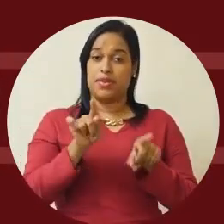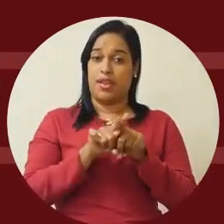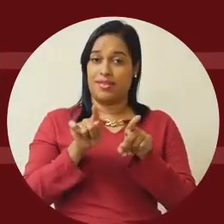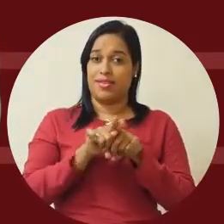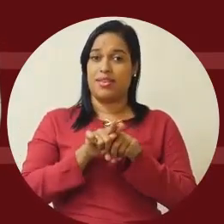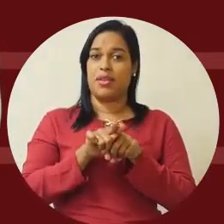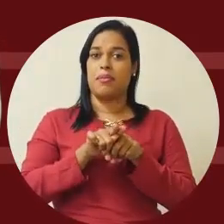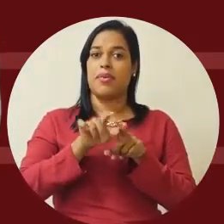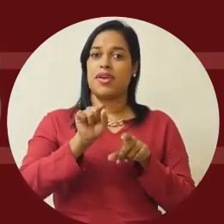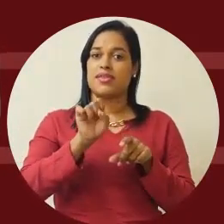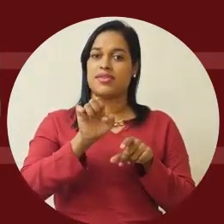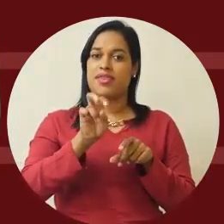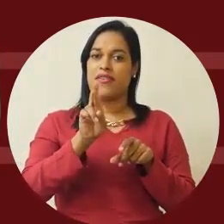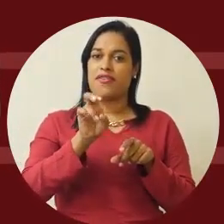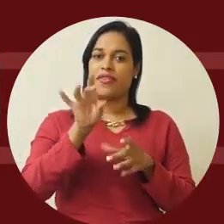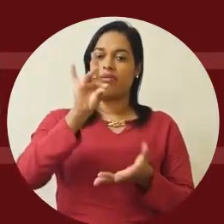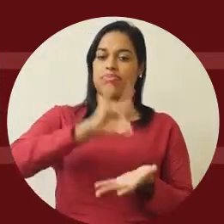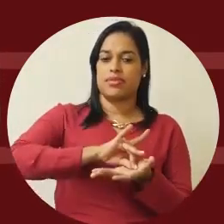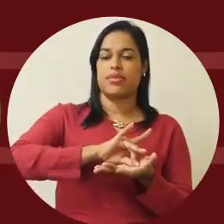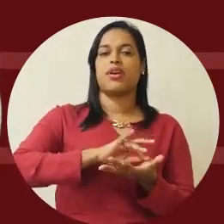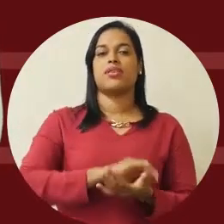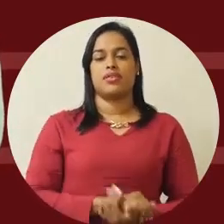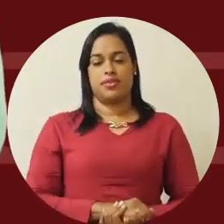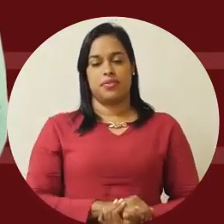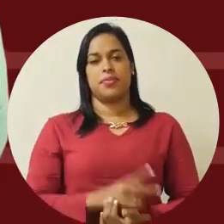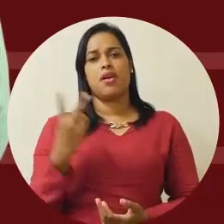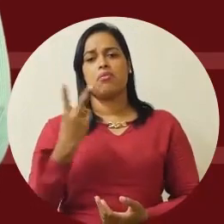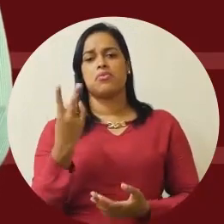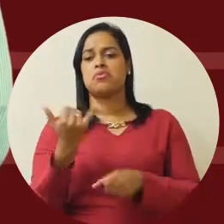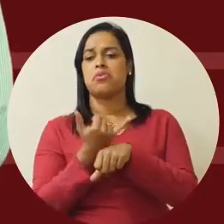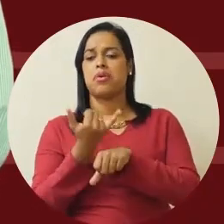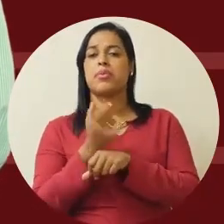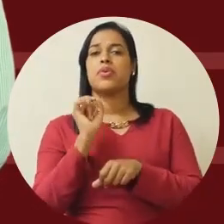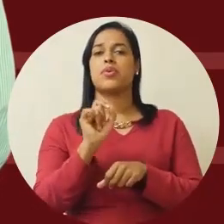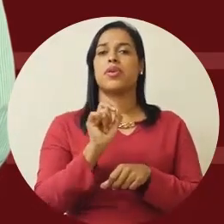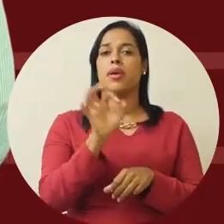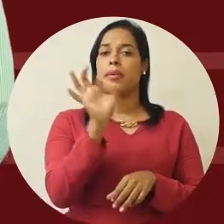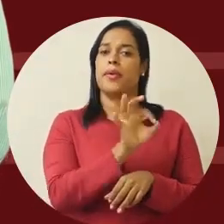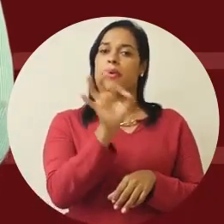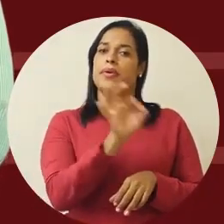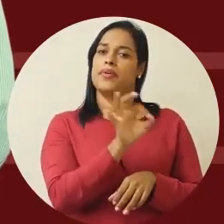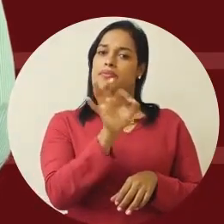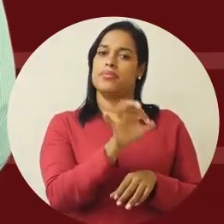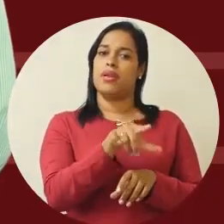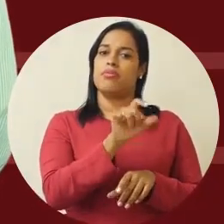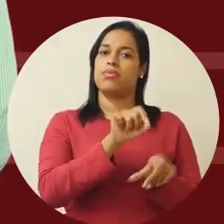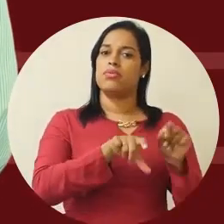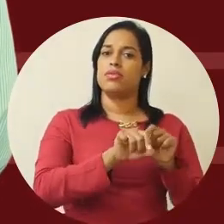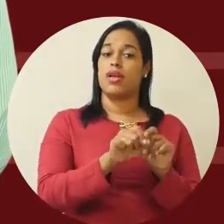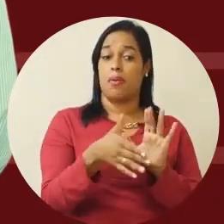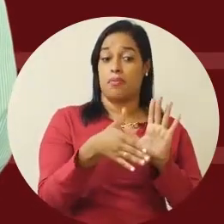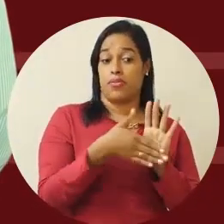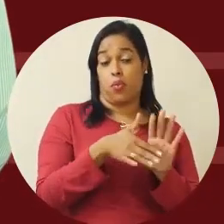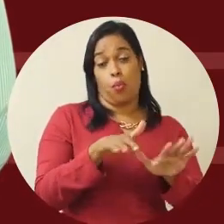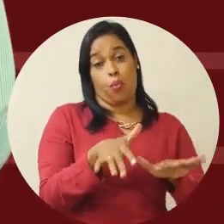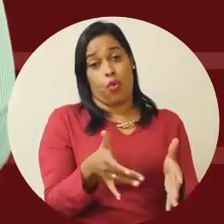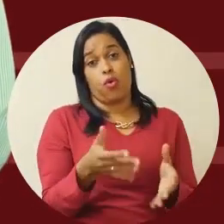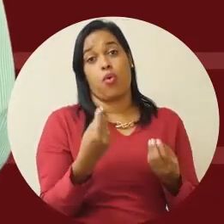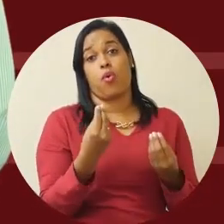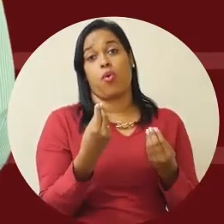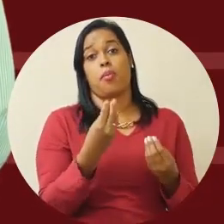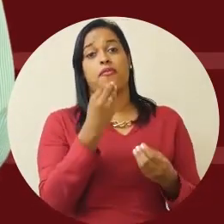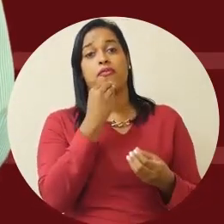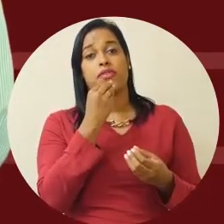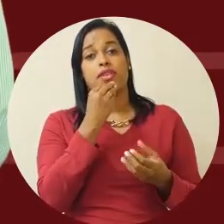severidade o que seria o excesso essas duas ferramentas probabilidade é comprovável o